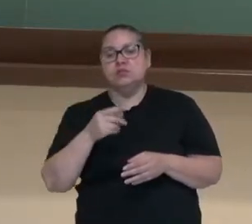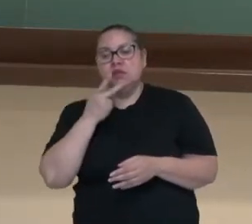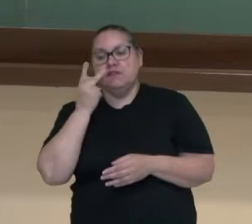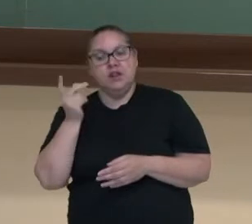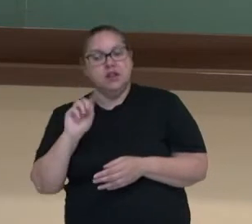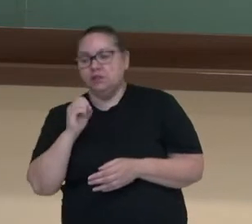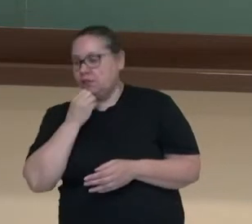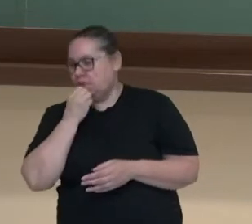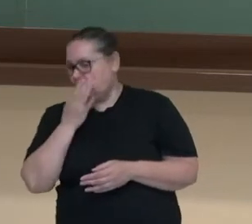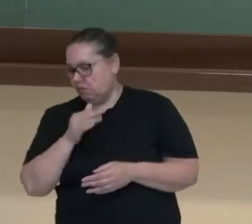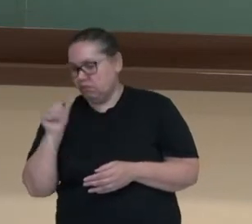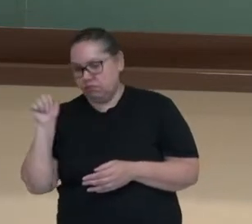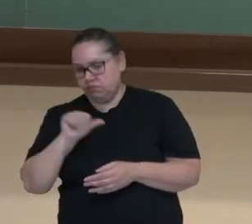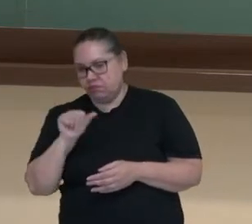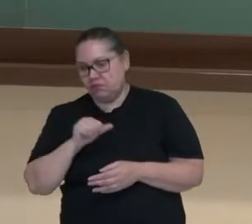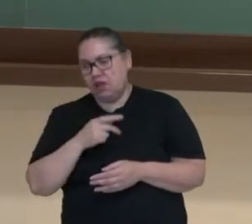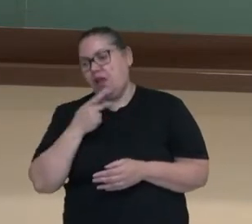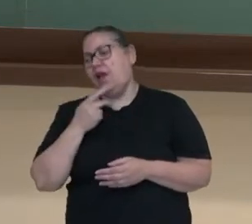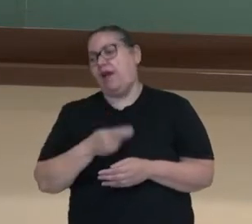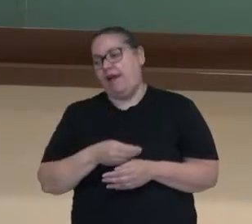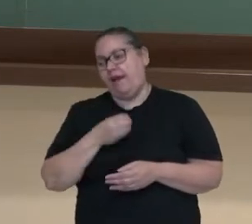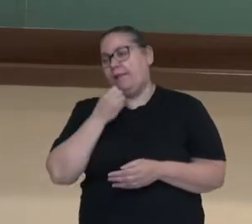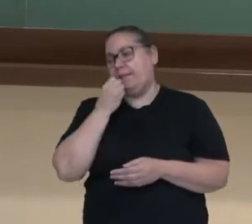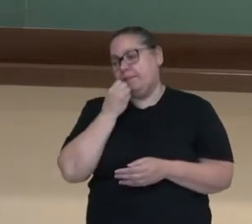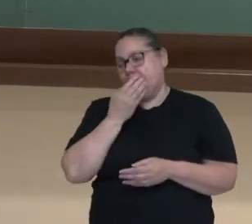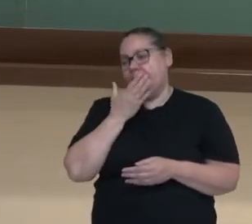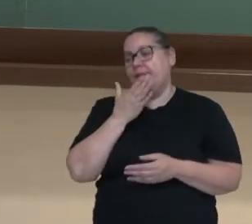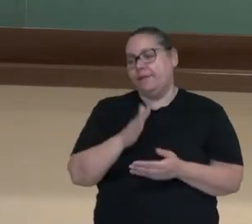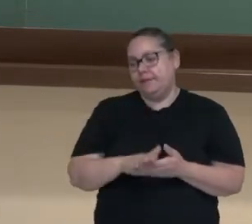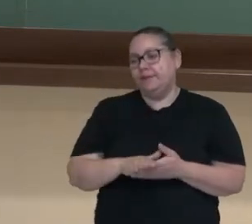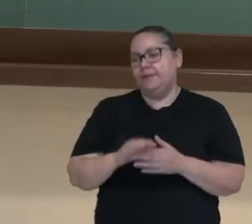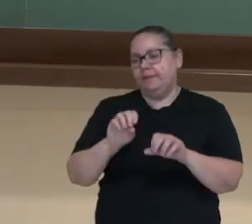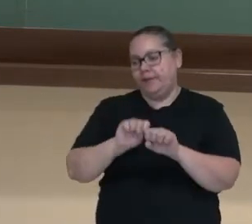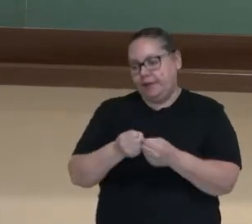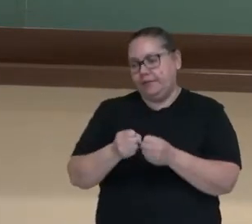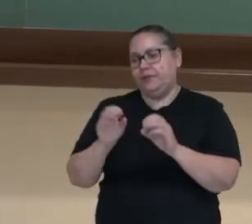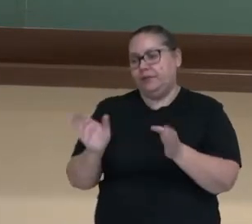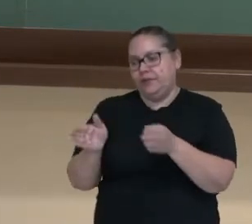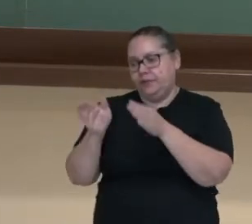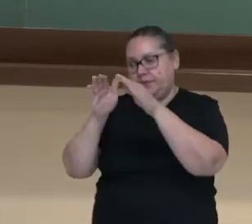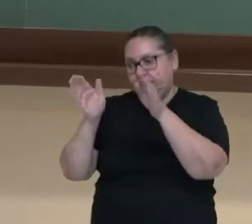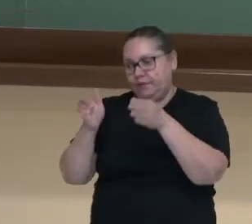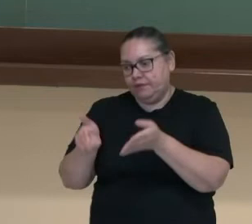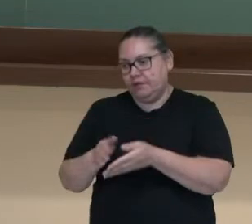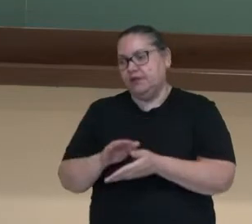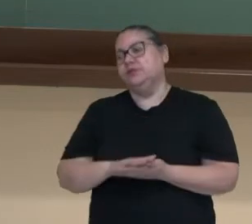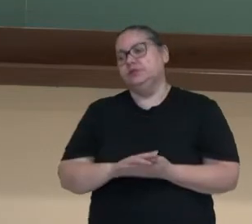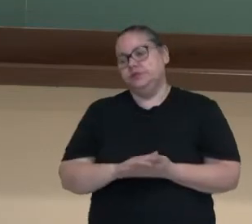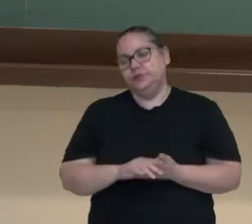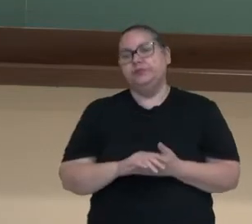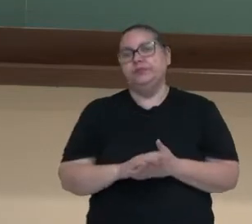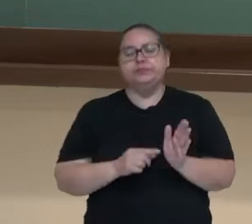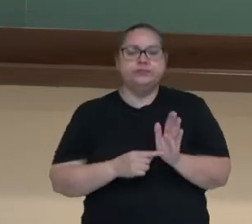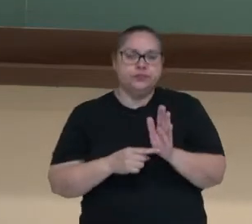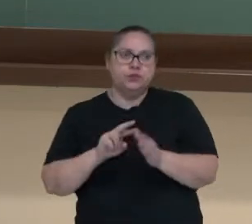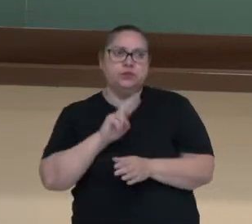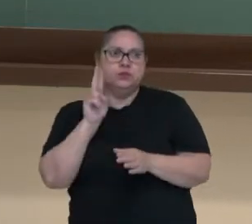não é bom, mas você ironiza, que beleza você ter quebrado o vaso. Então, essas expressões são